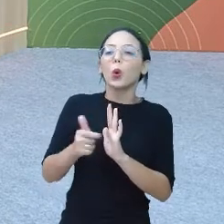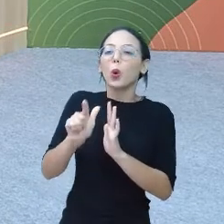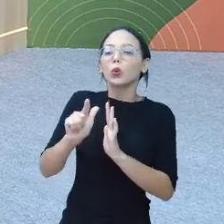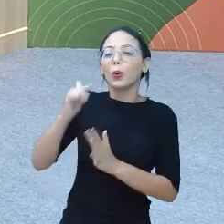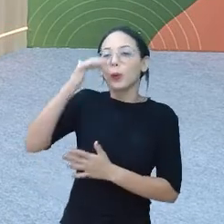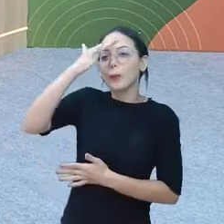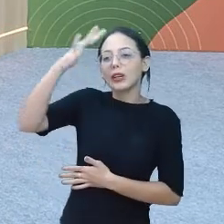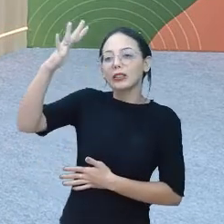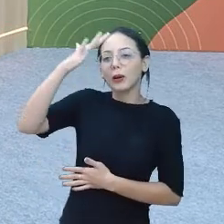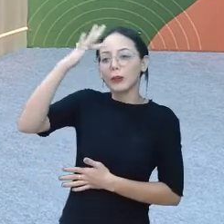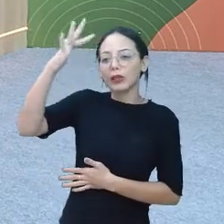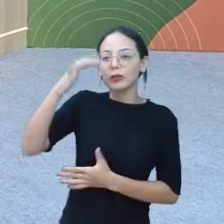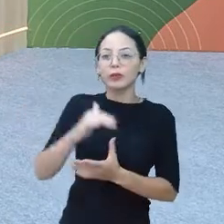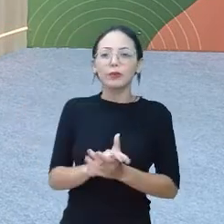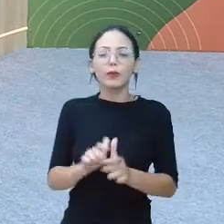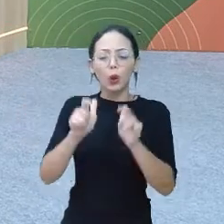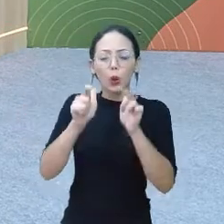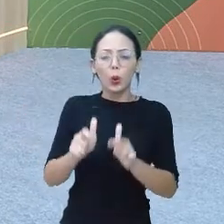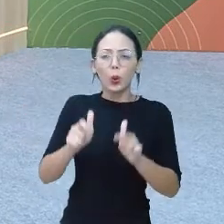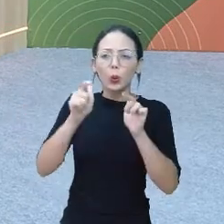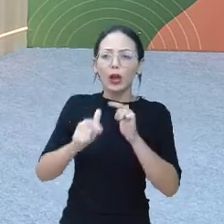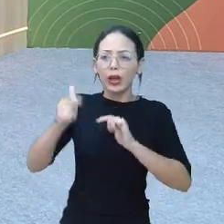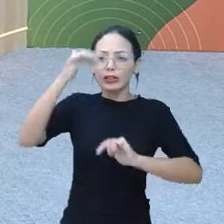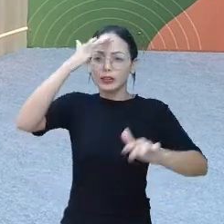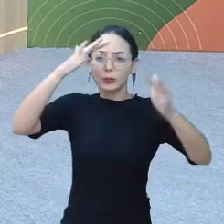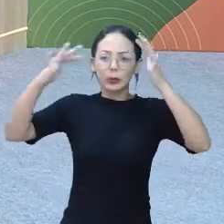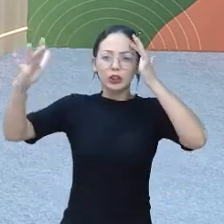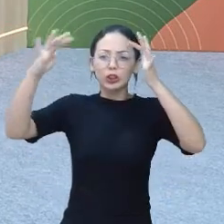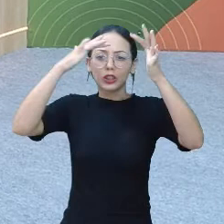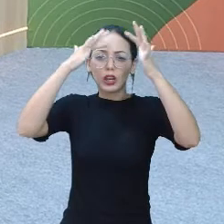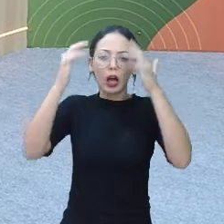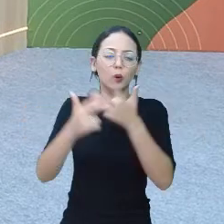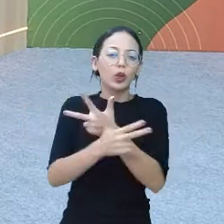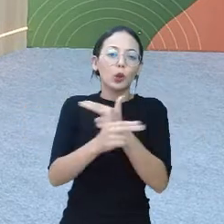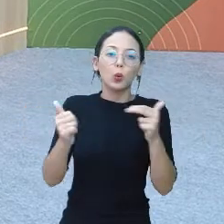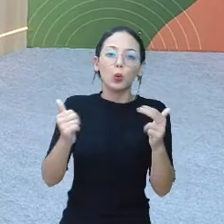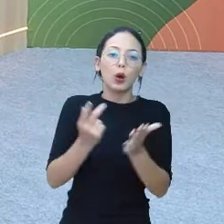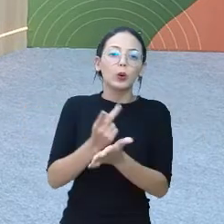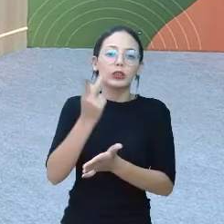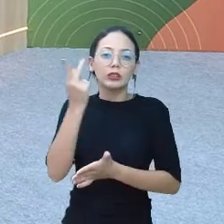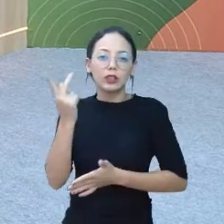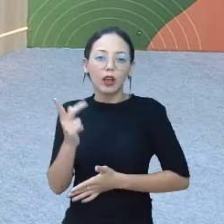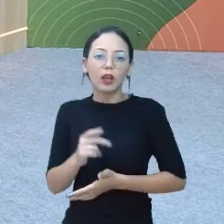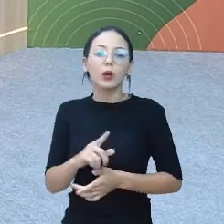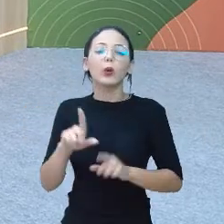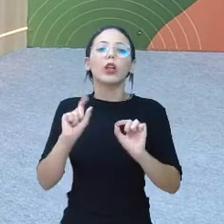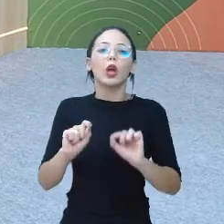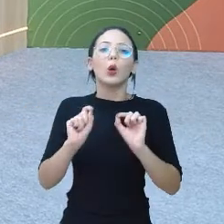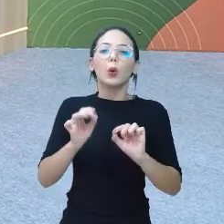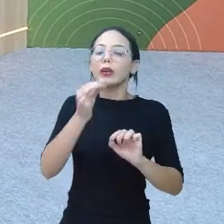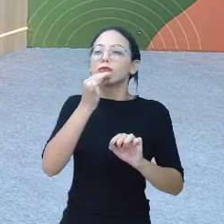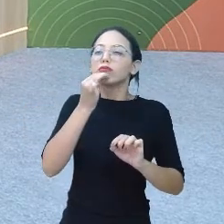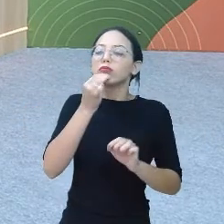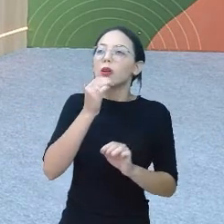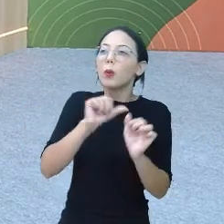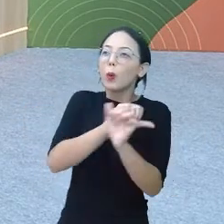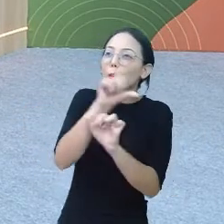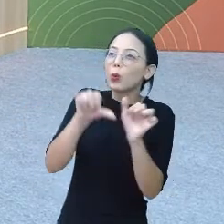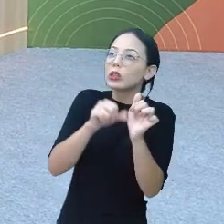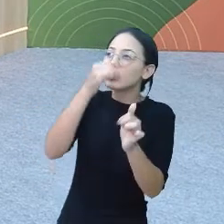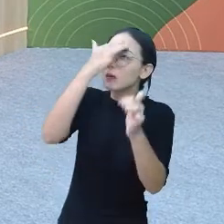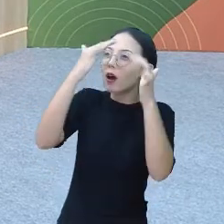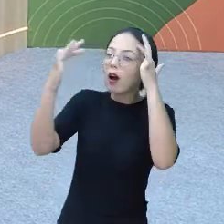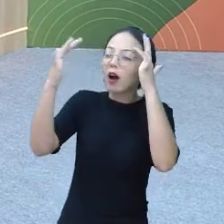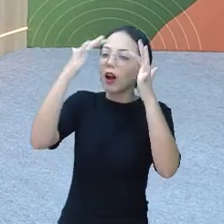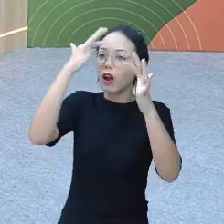tá certo? Lugares imaginários, lugares que nunca aconteceram, então aí a gente tem o despreendimento dos lugares que existem, dos lugares